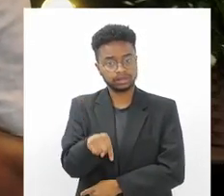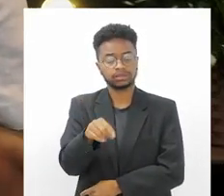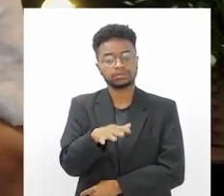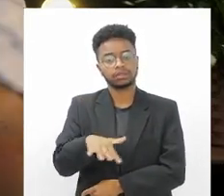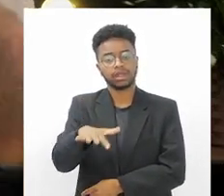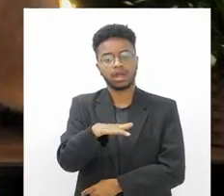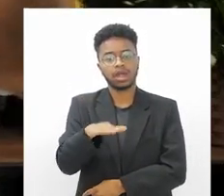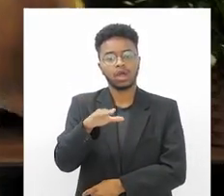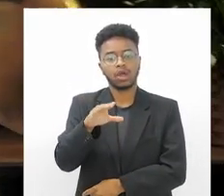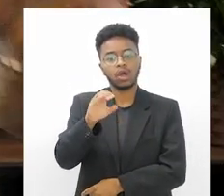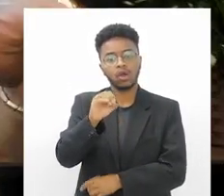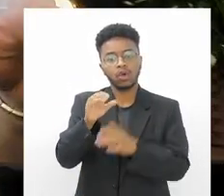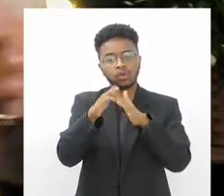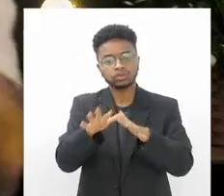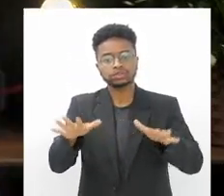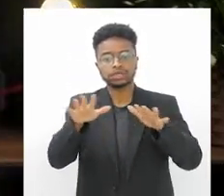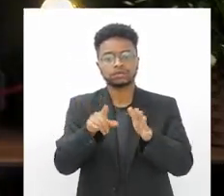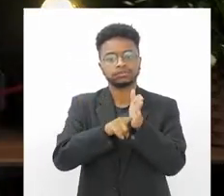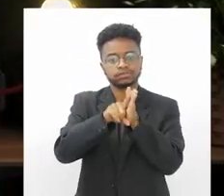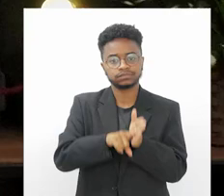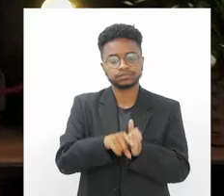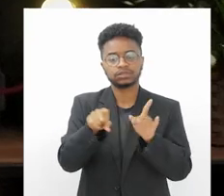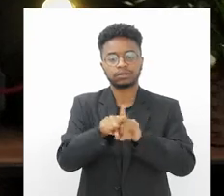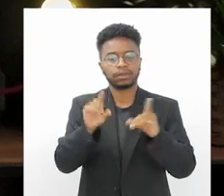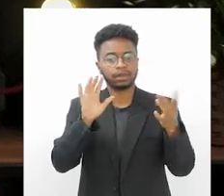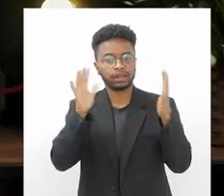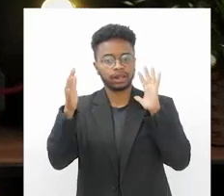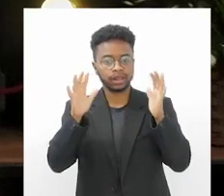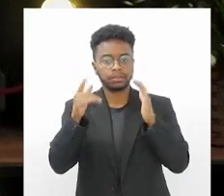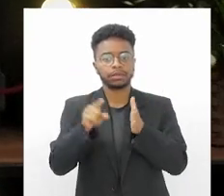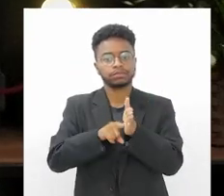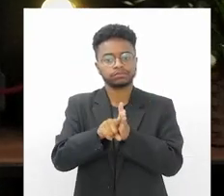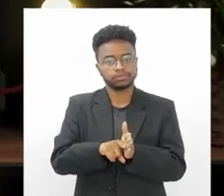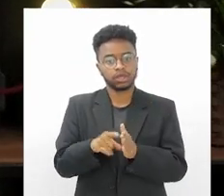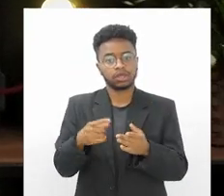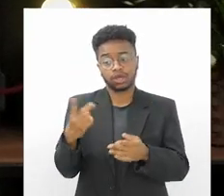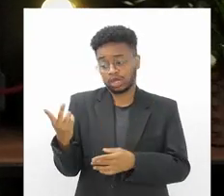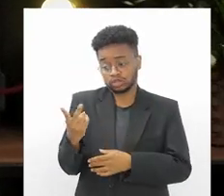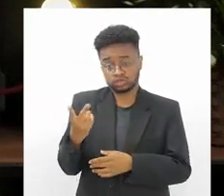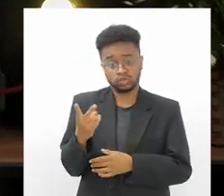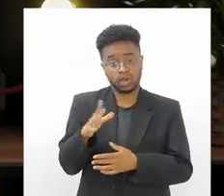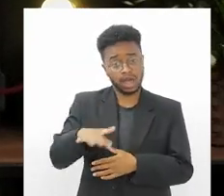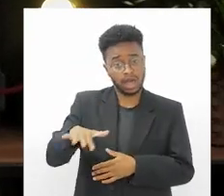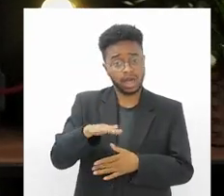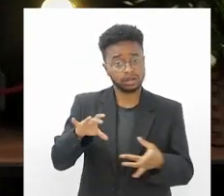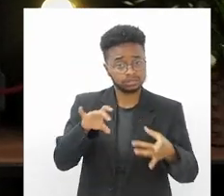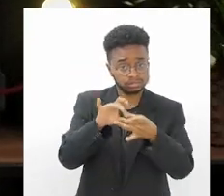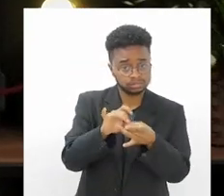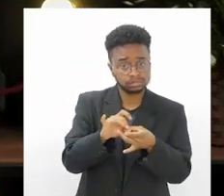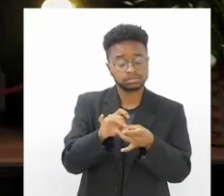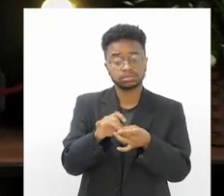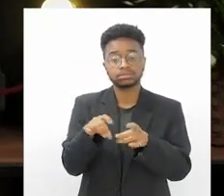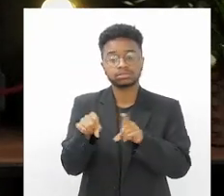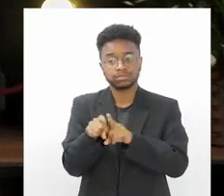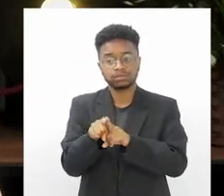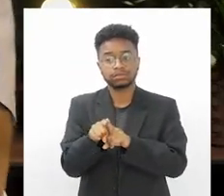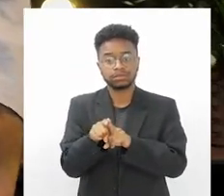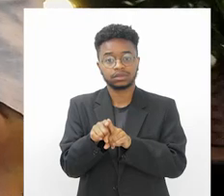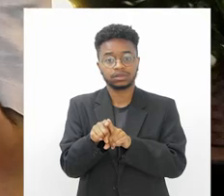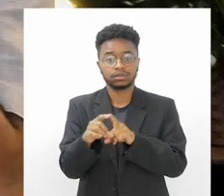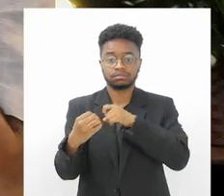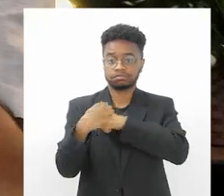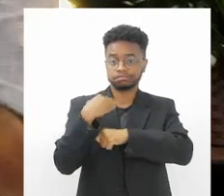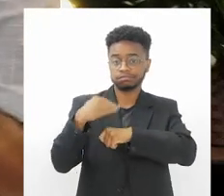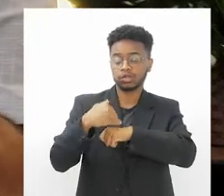aqui, da área de oceanografia, da área de meteorologia. Uma área está ligada à outra. E essa área, uma ligada à outra, está